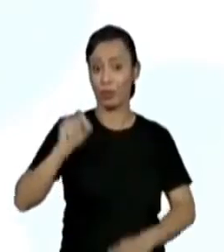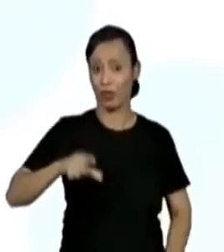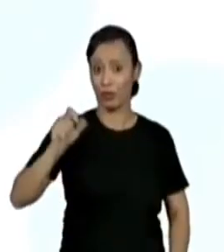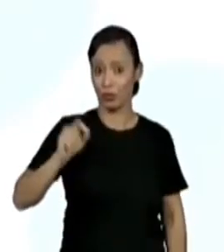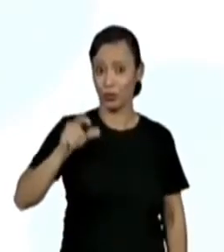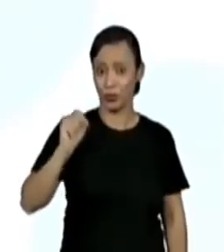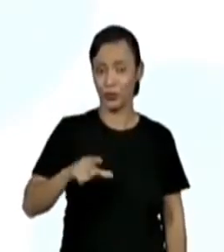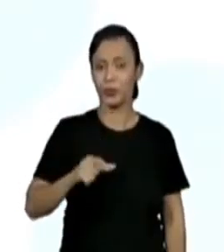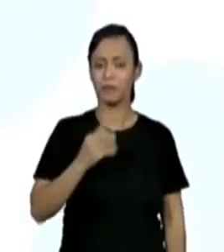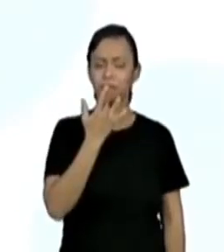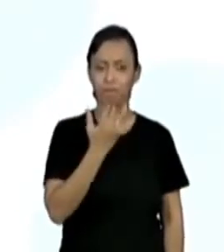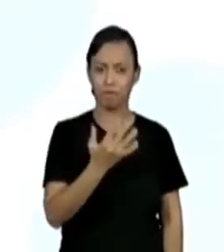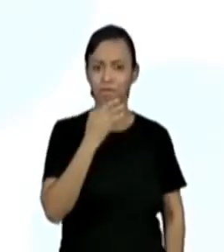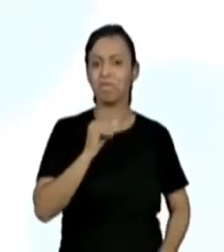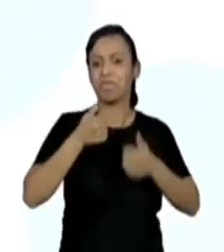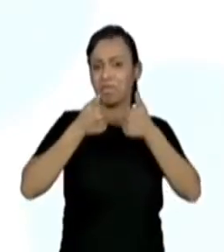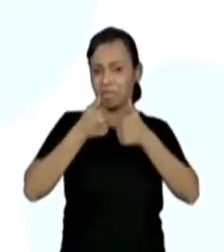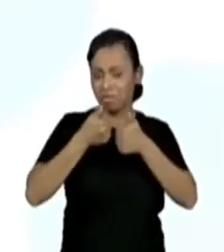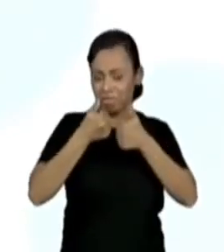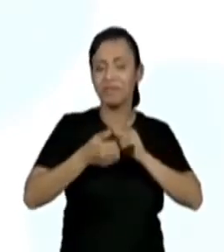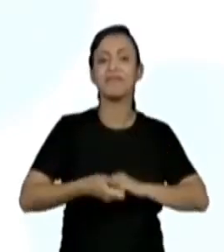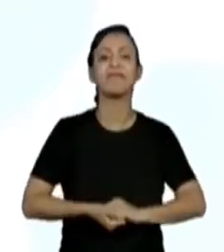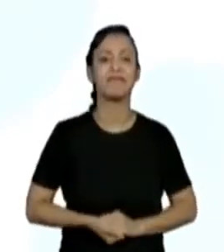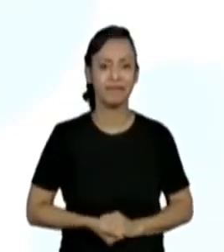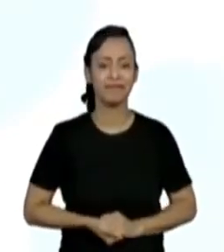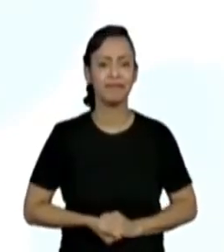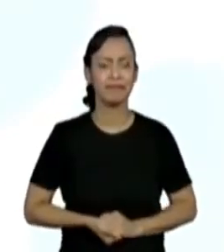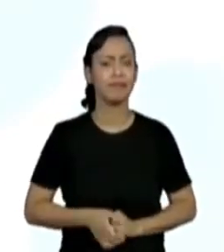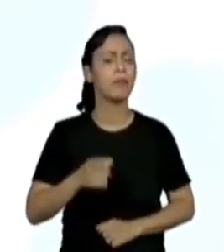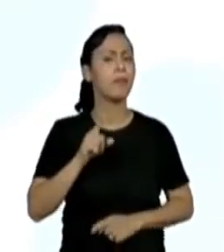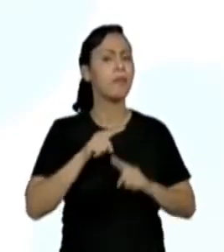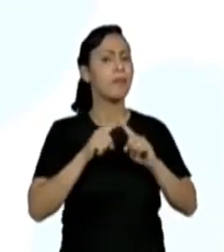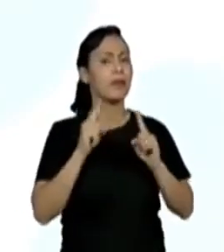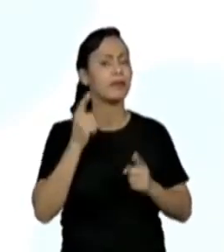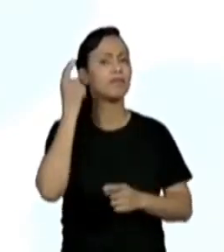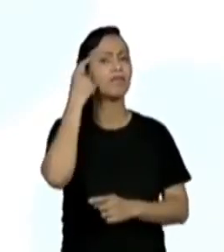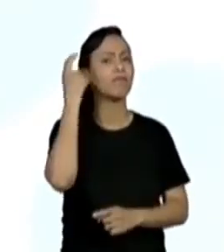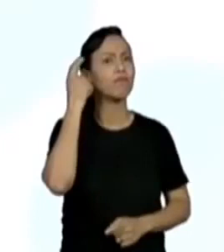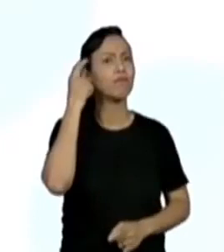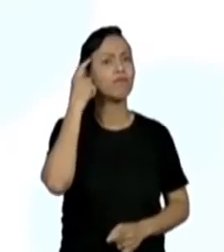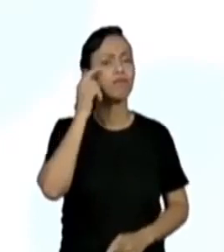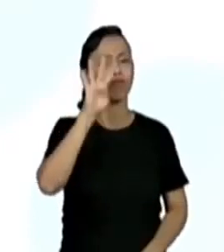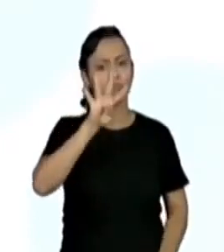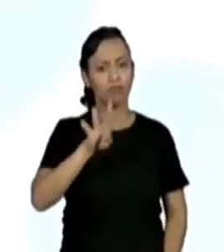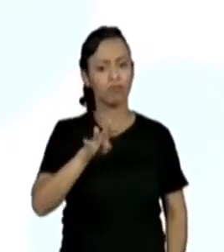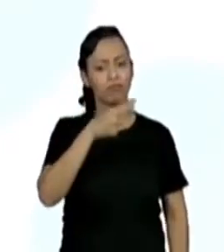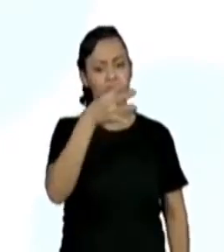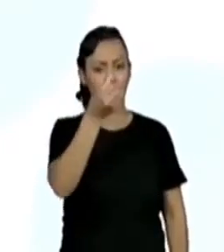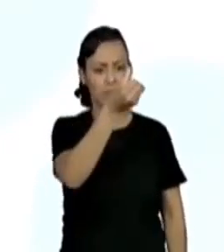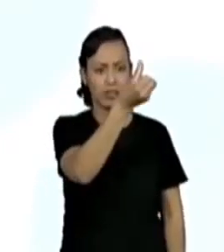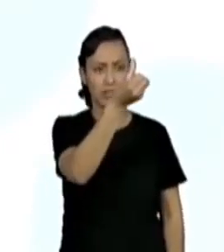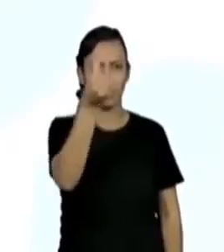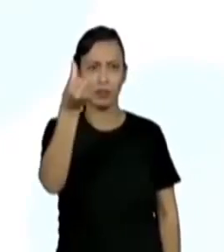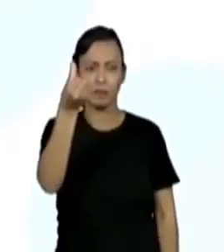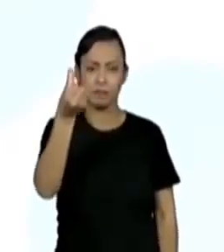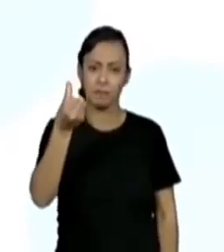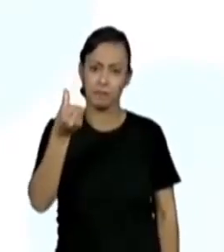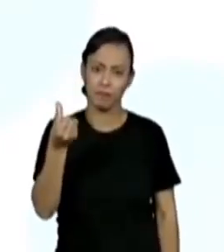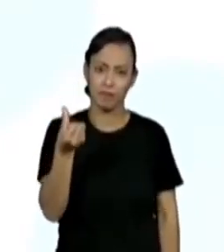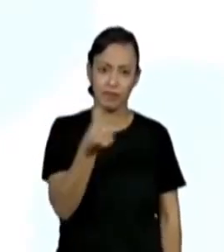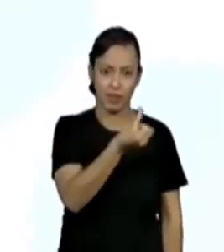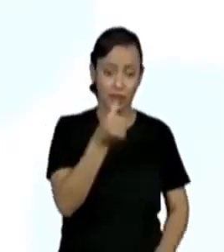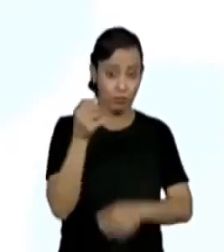partes registrei minha resposta continuamos pensando sobre